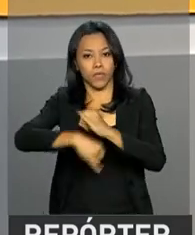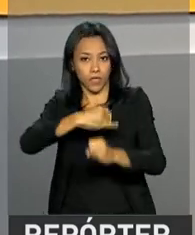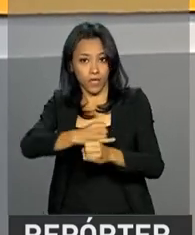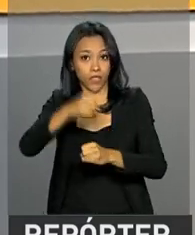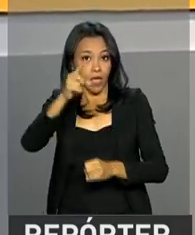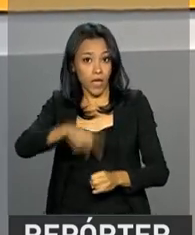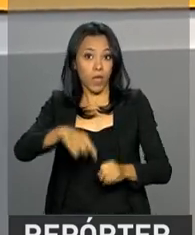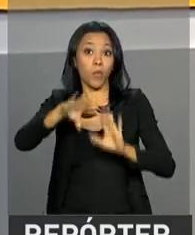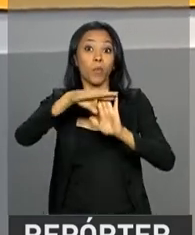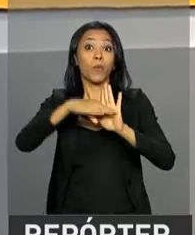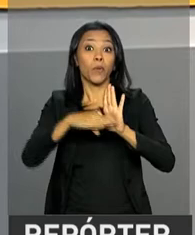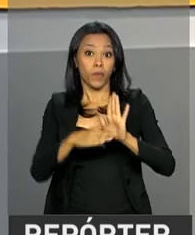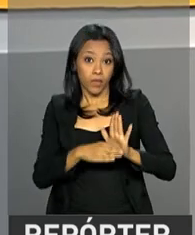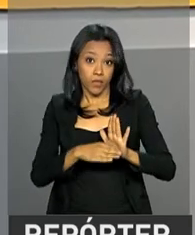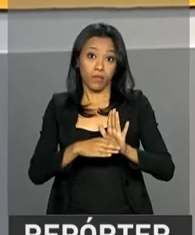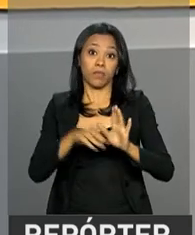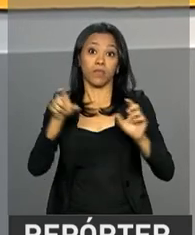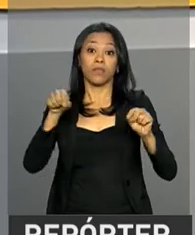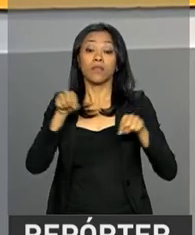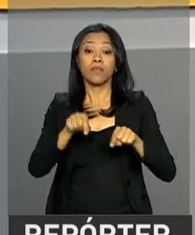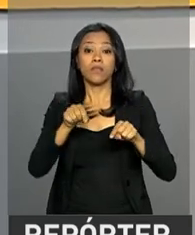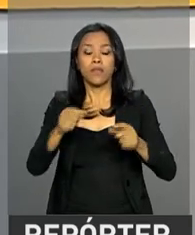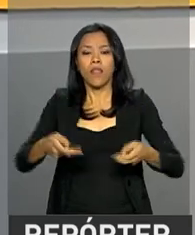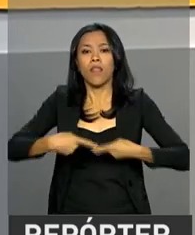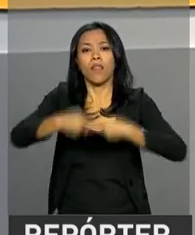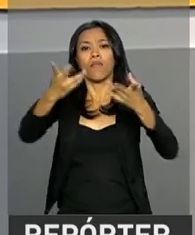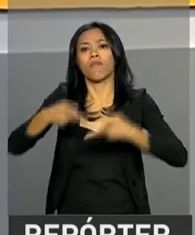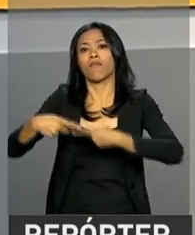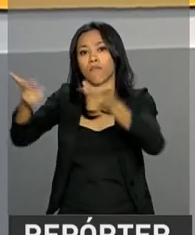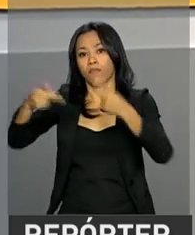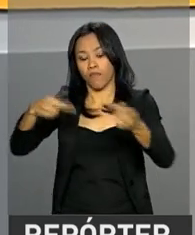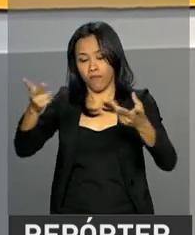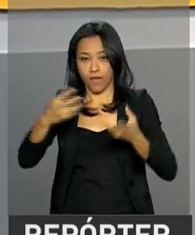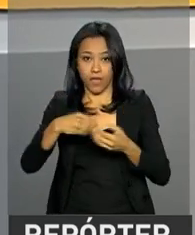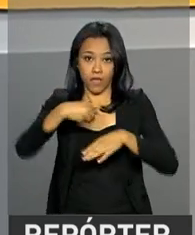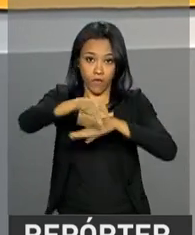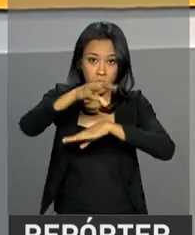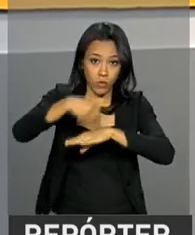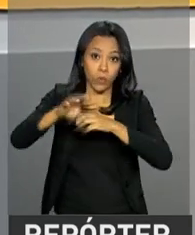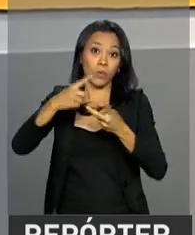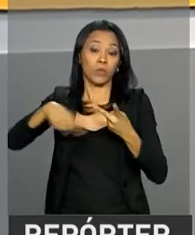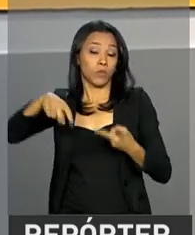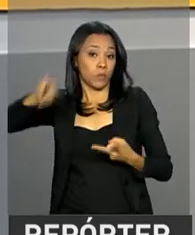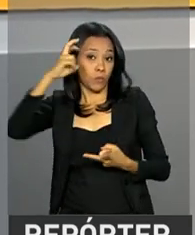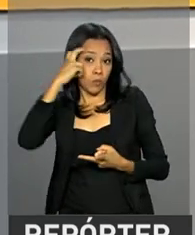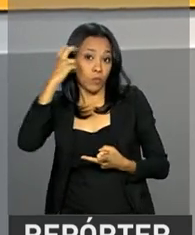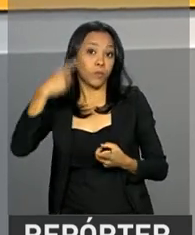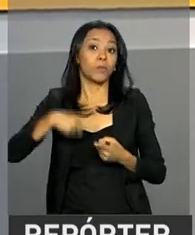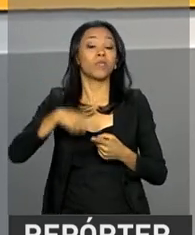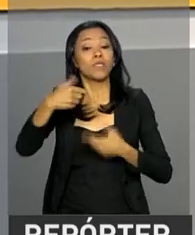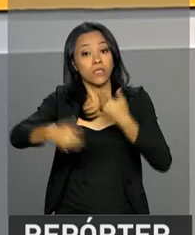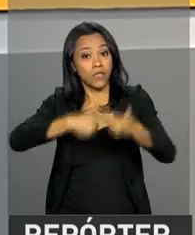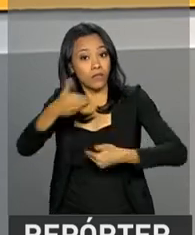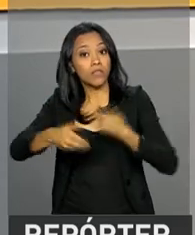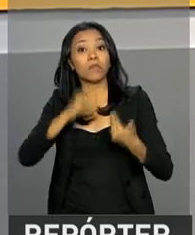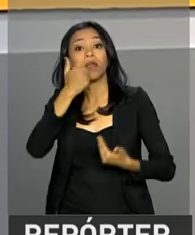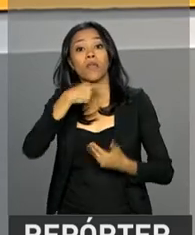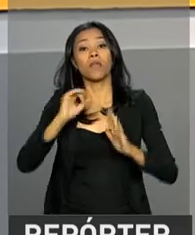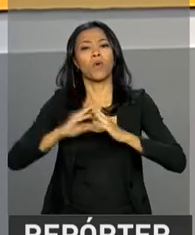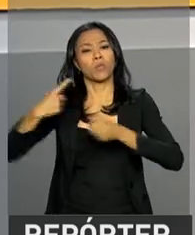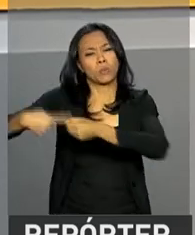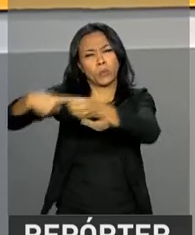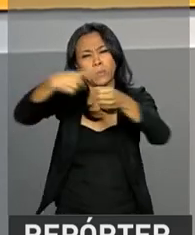programa Cidades Digitais vem levar informação, cultura e serviços para a população do interior do país. Confira